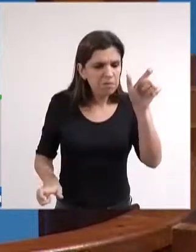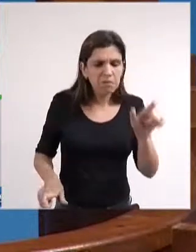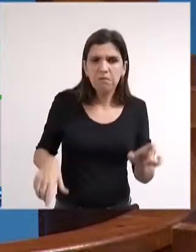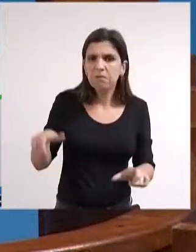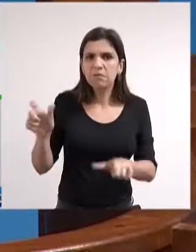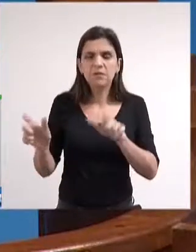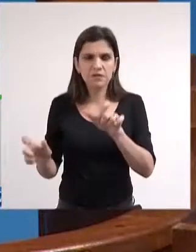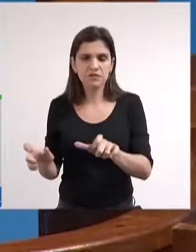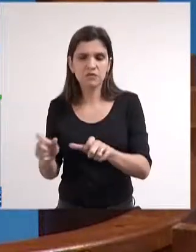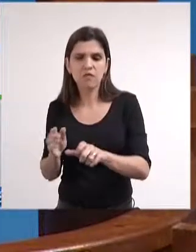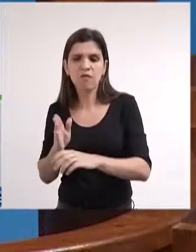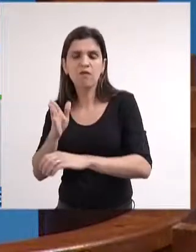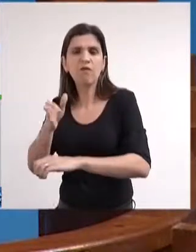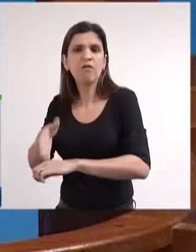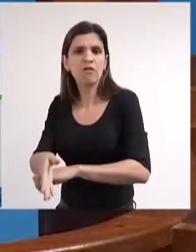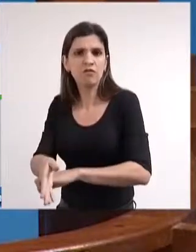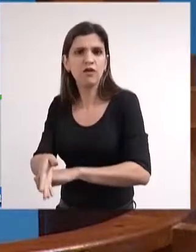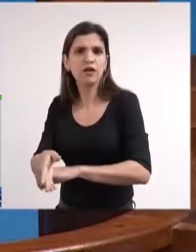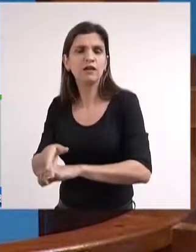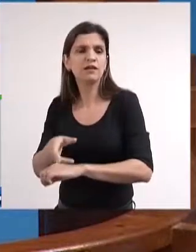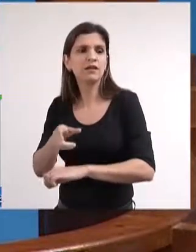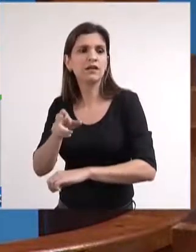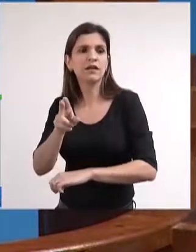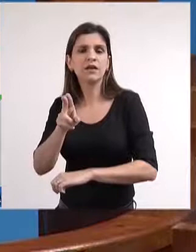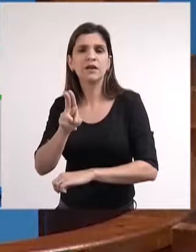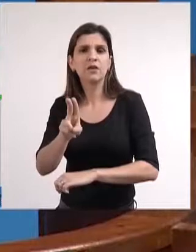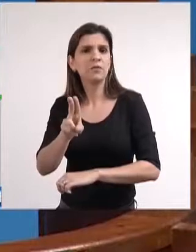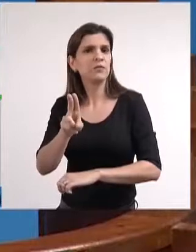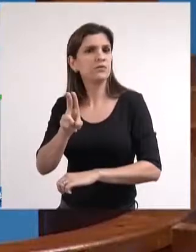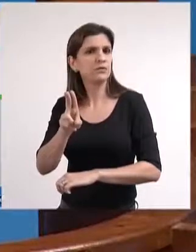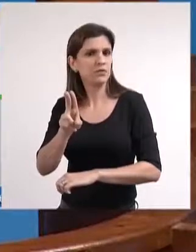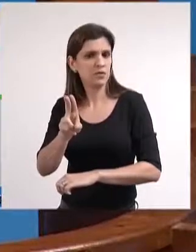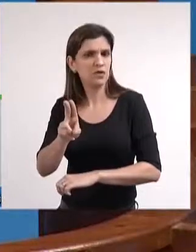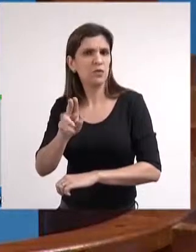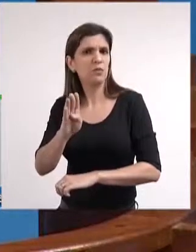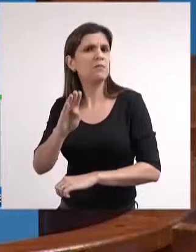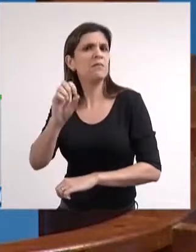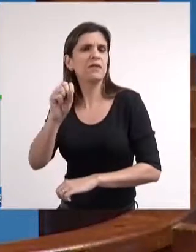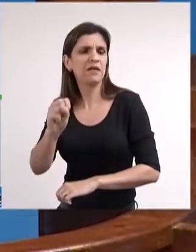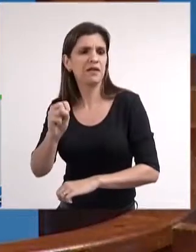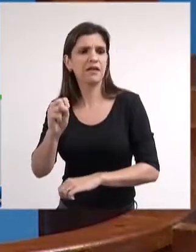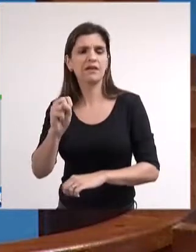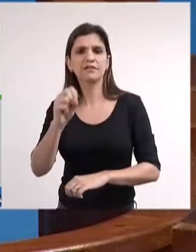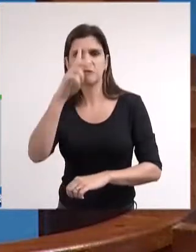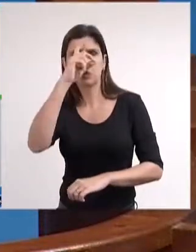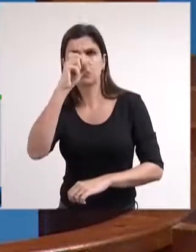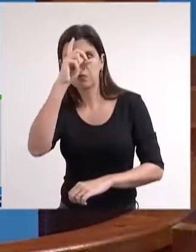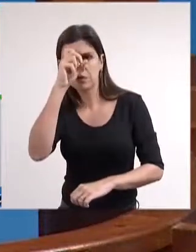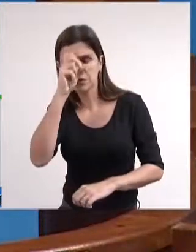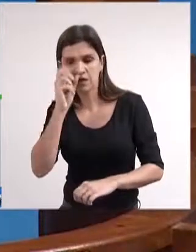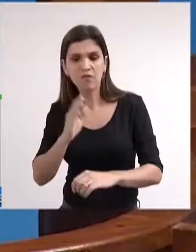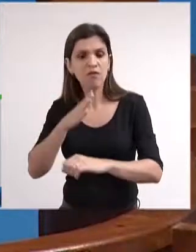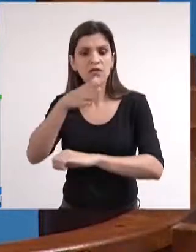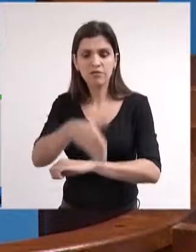de saúde, uma unidade hospitalar e ter esse serviço de forma